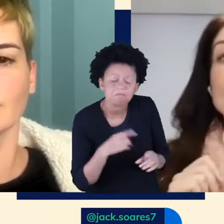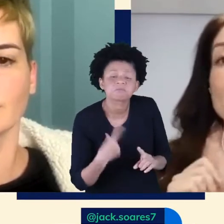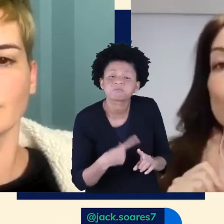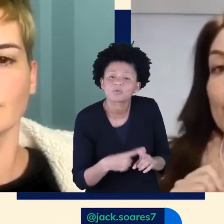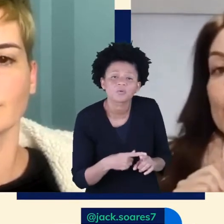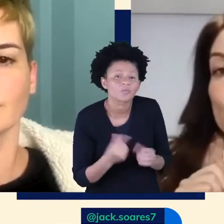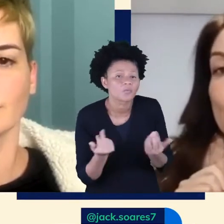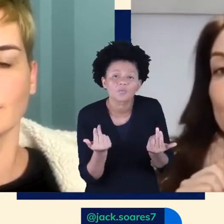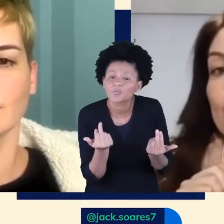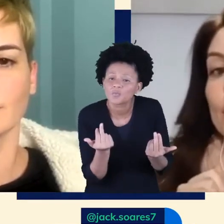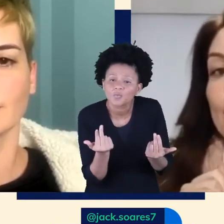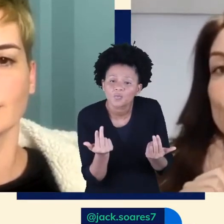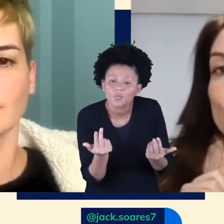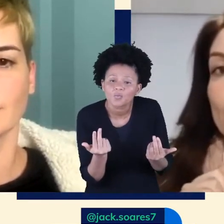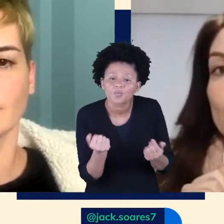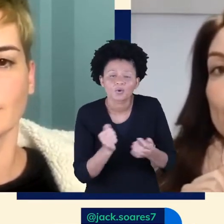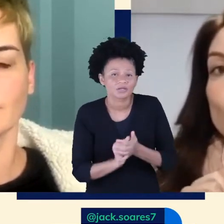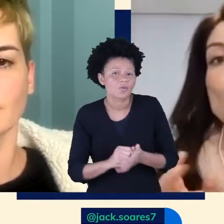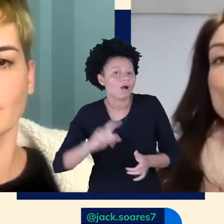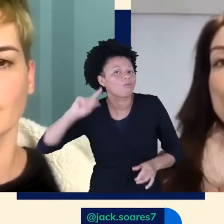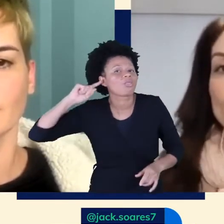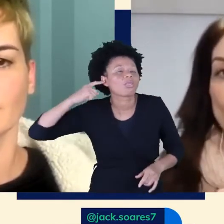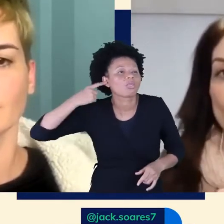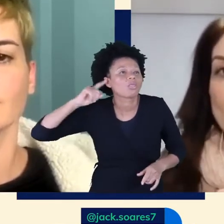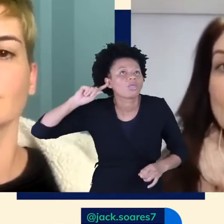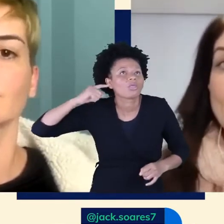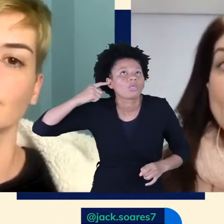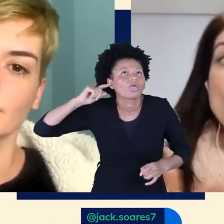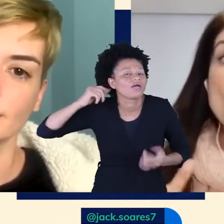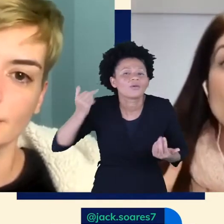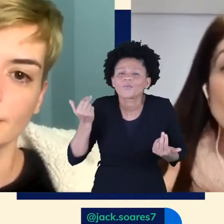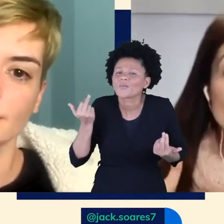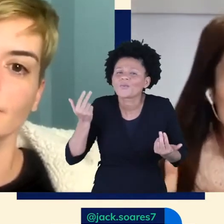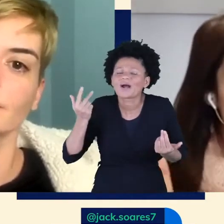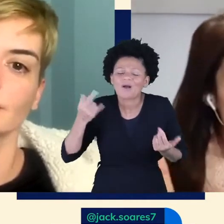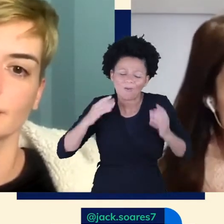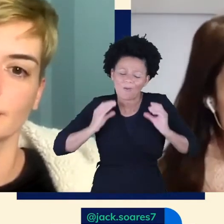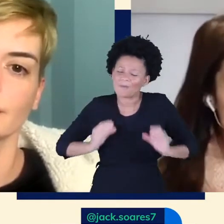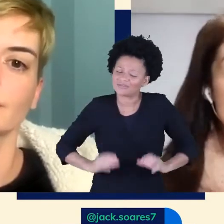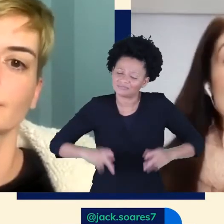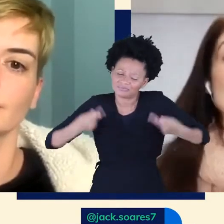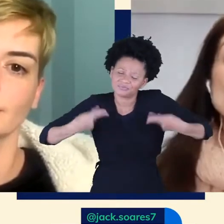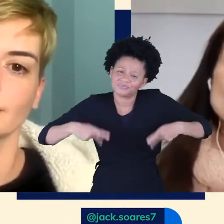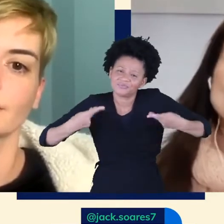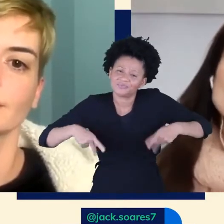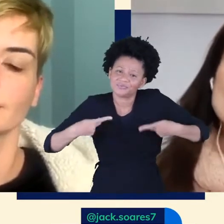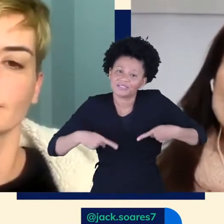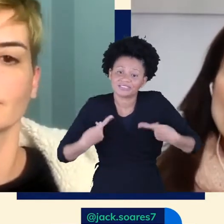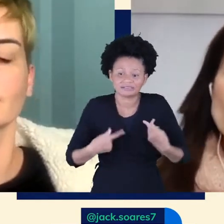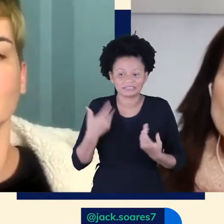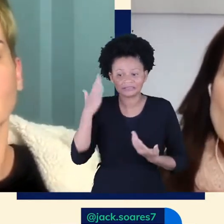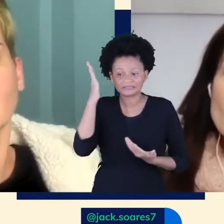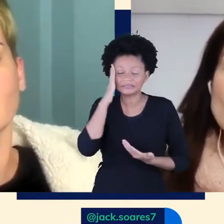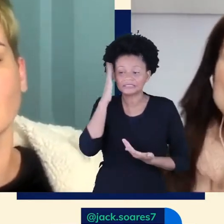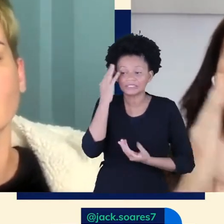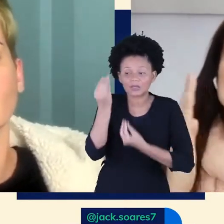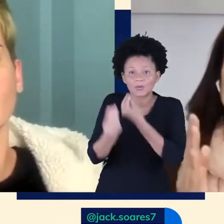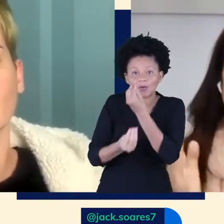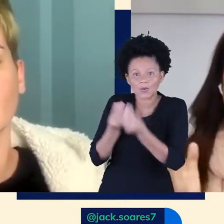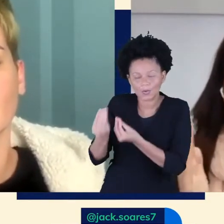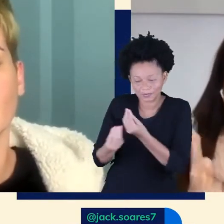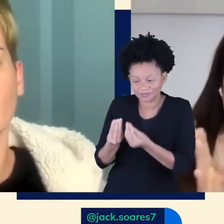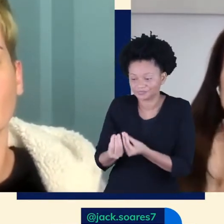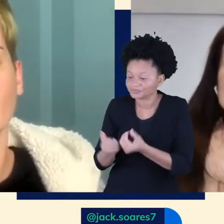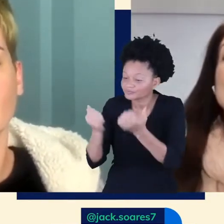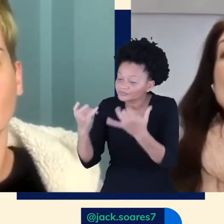faz? Do mesmo jeito que ela faz isso aqui para descobrir o ouvido. É um comportamento típico e a gente tem que saber como lidar. Então, a gente tem que